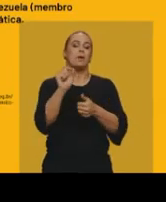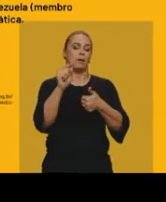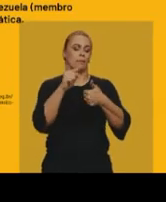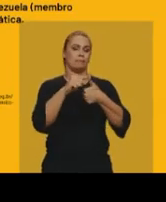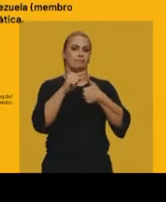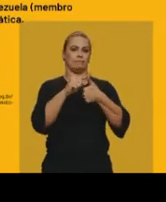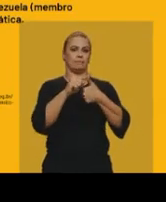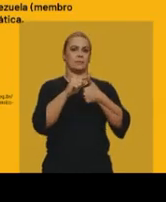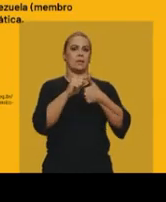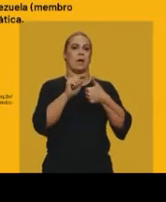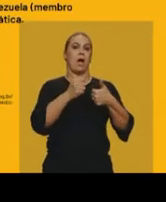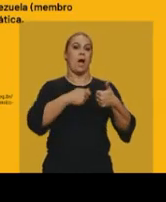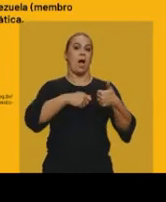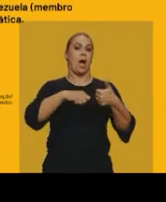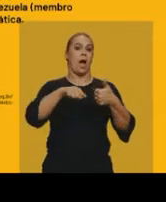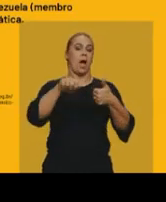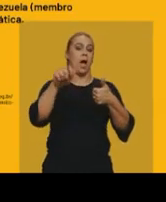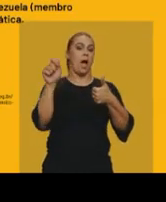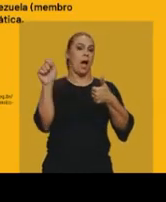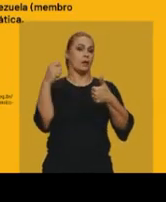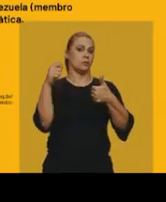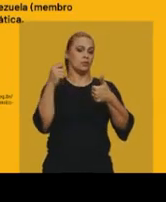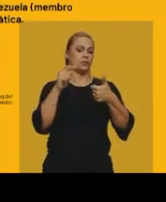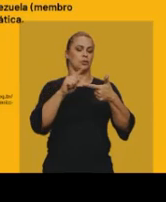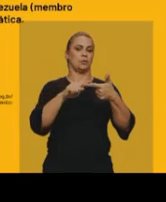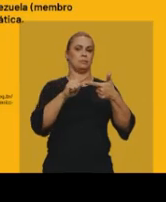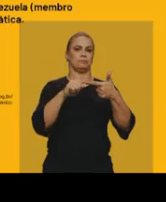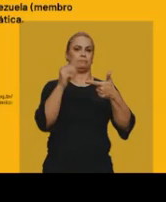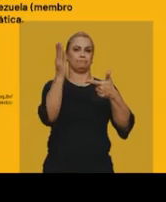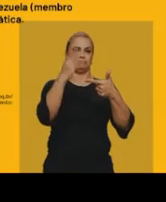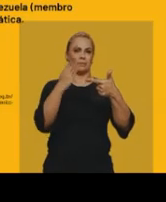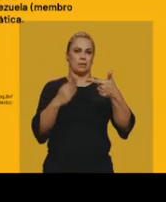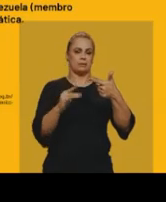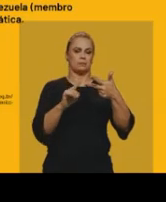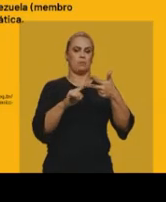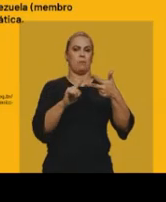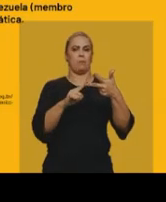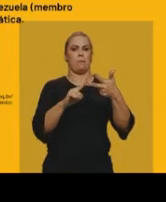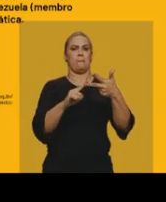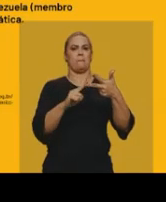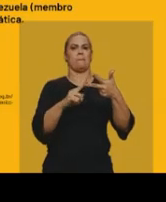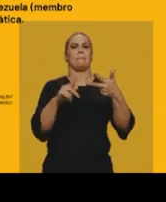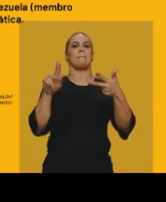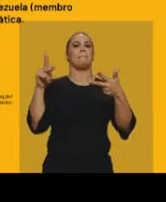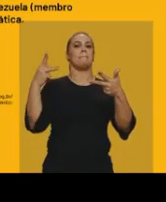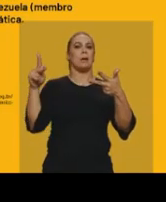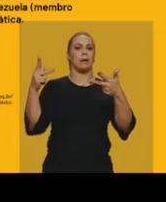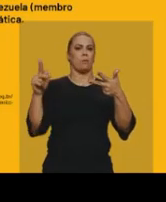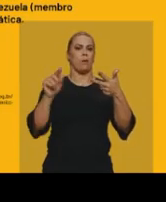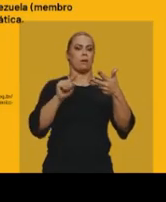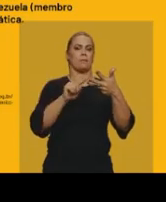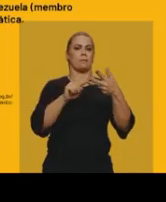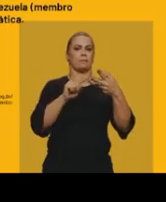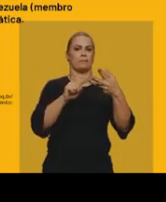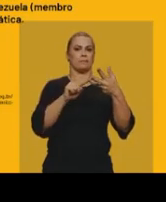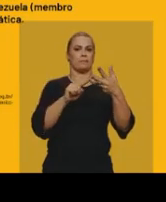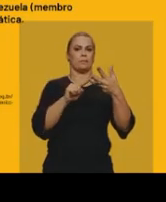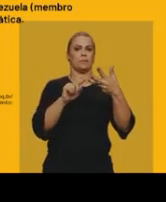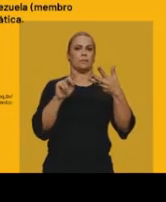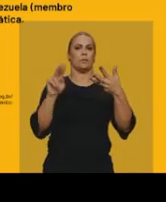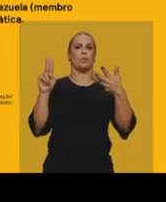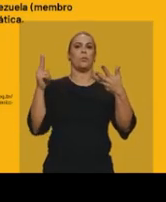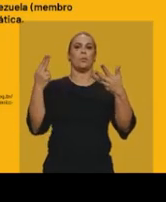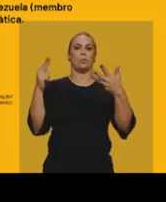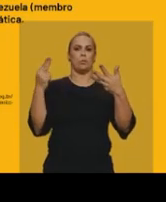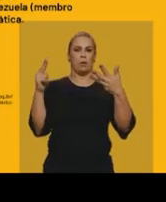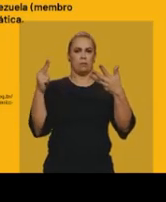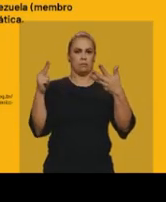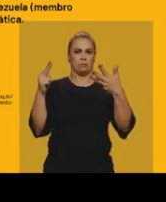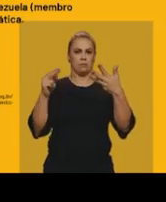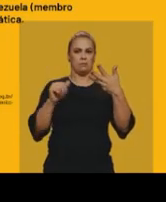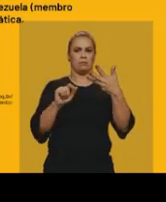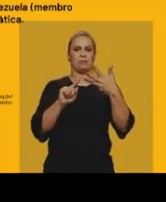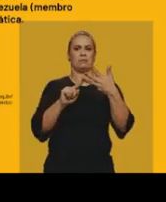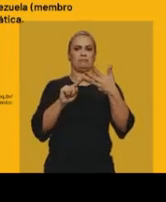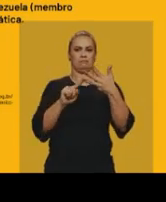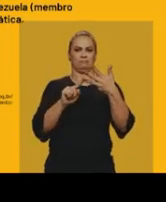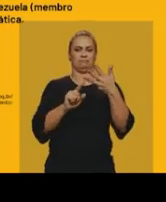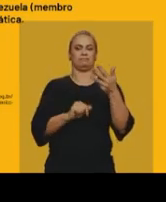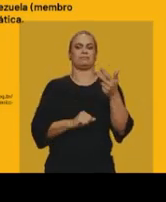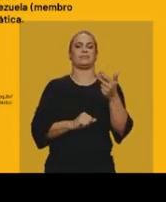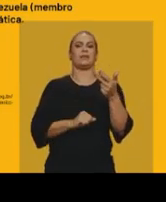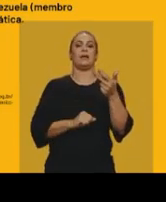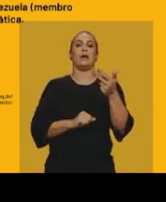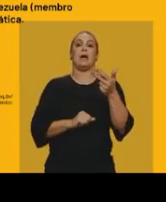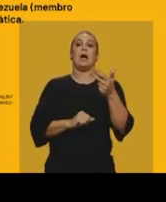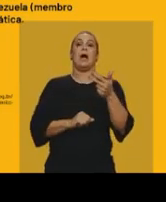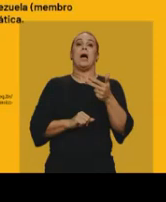Paraguai e Uruguai. Membro associado, a Venezuela se tornou em 2012. Contudo,